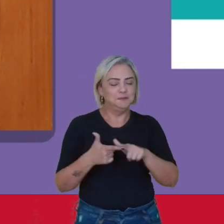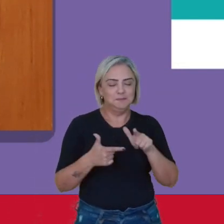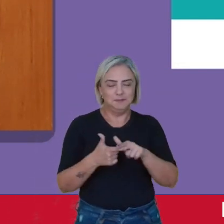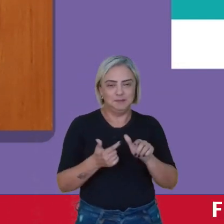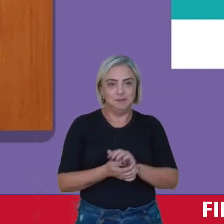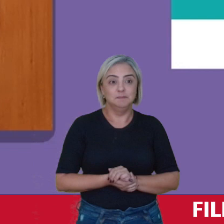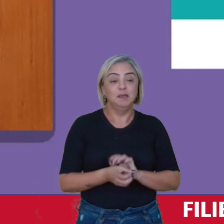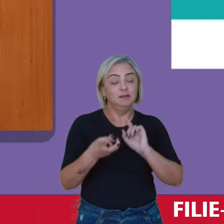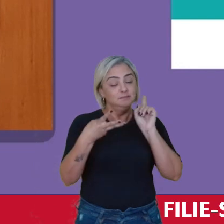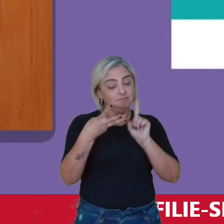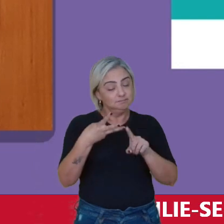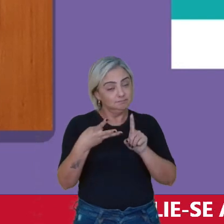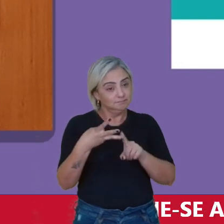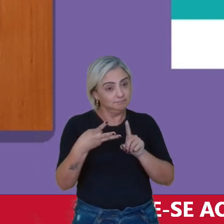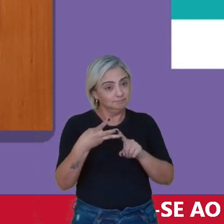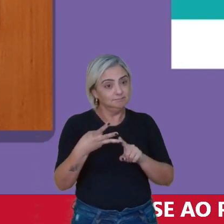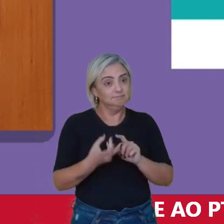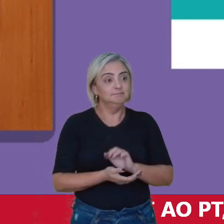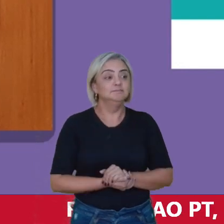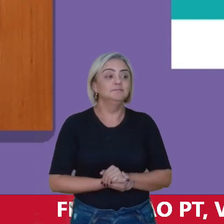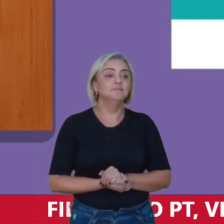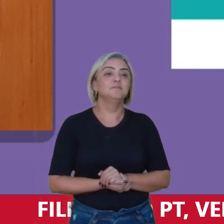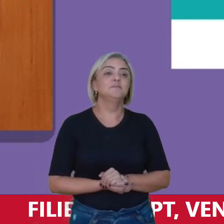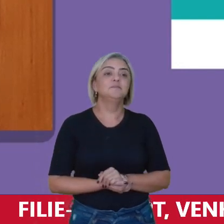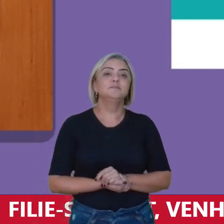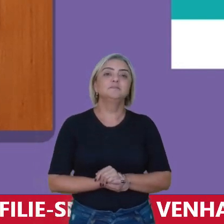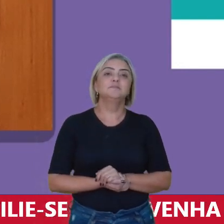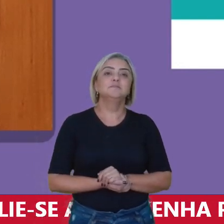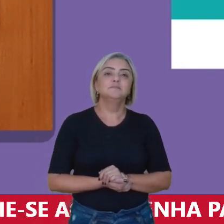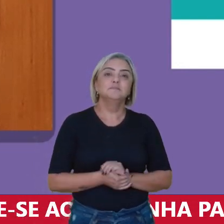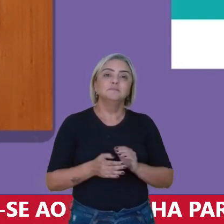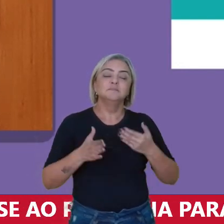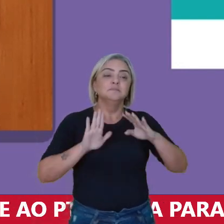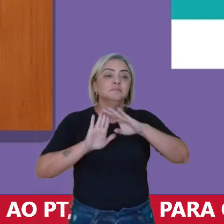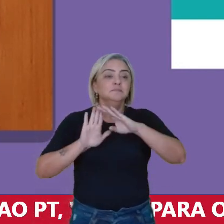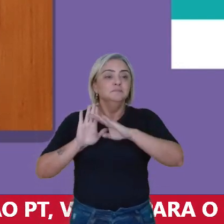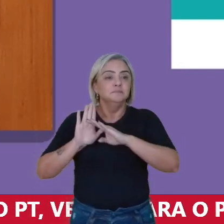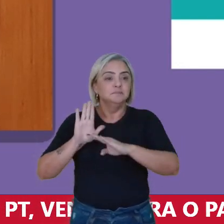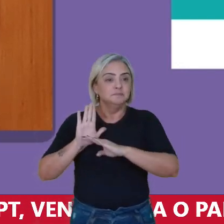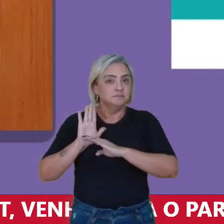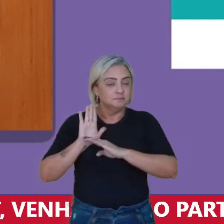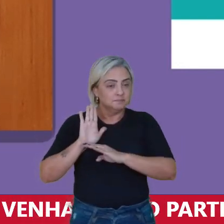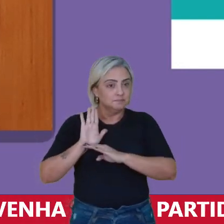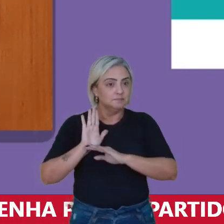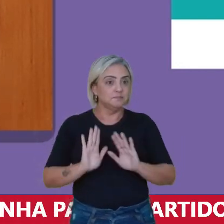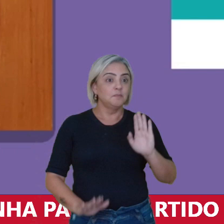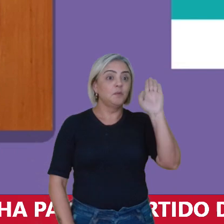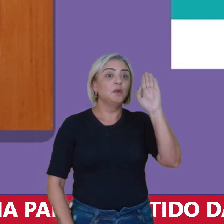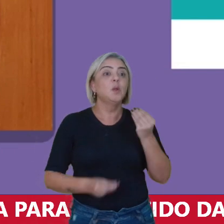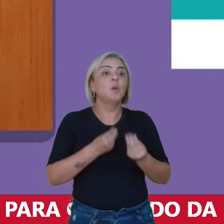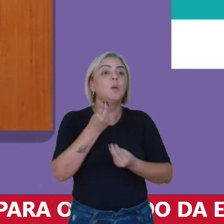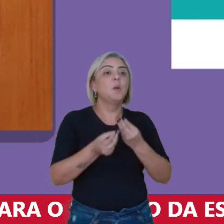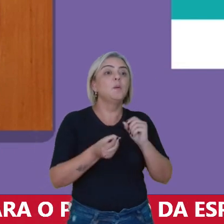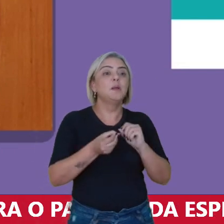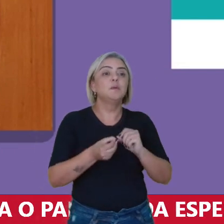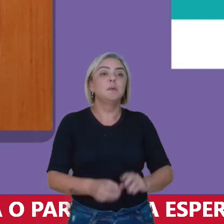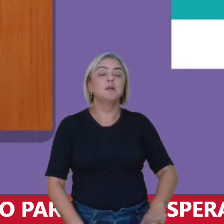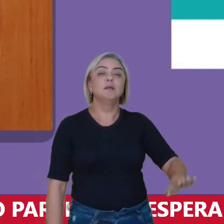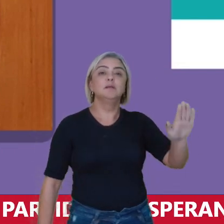E a terceira coisa que eu queria falar era sobre a parte programática da campanha, né? Como fazer uma campanha